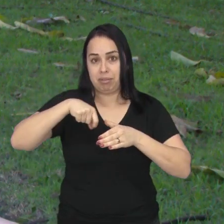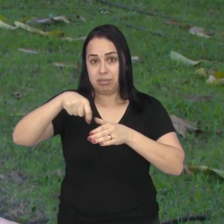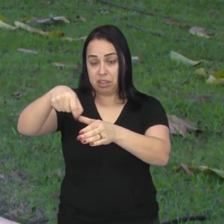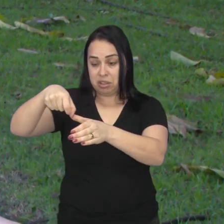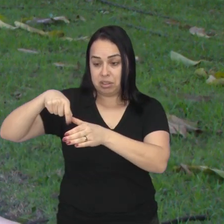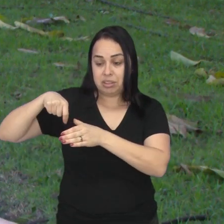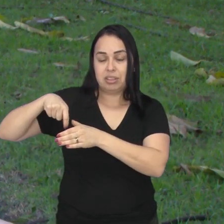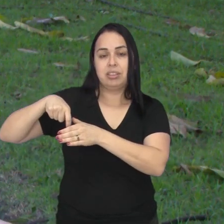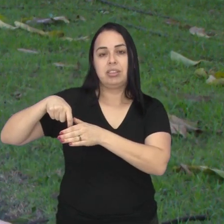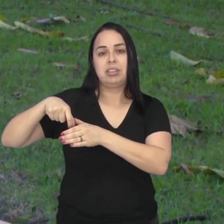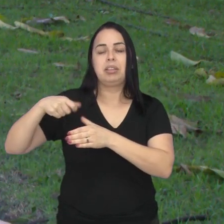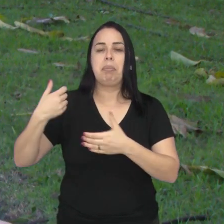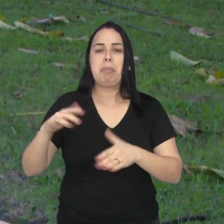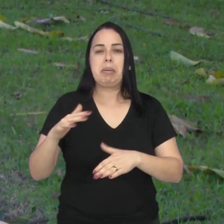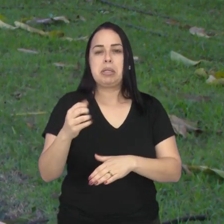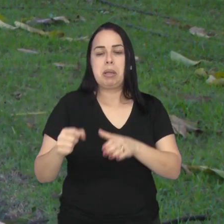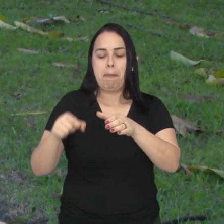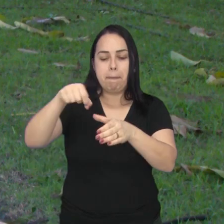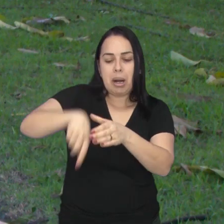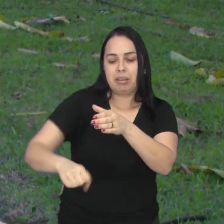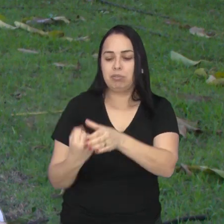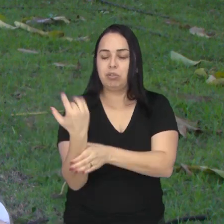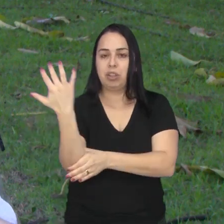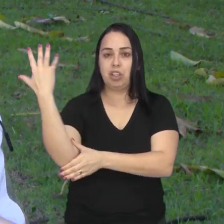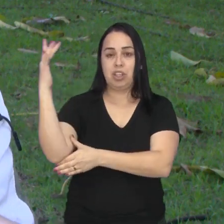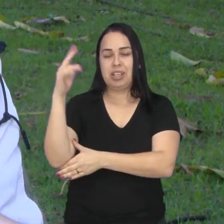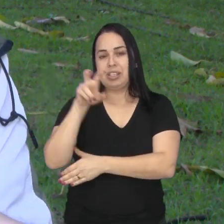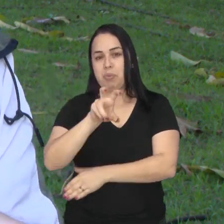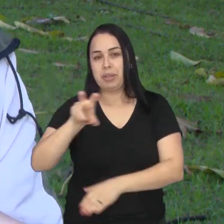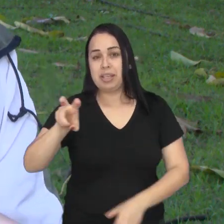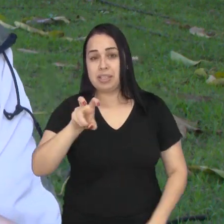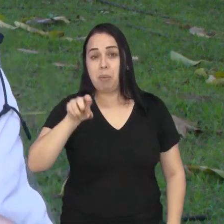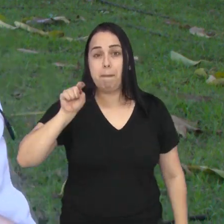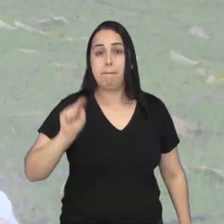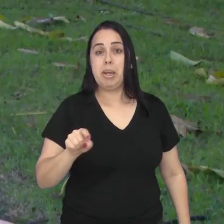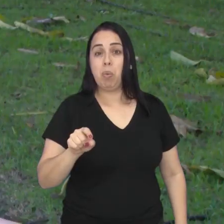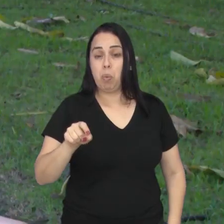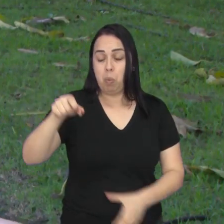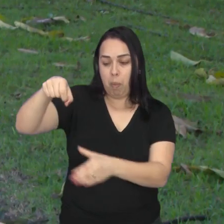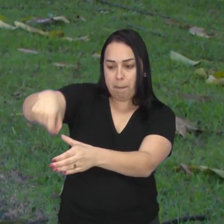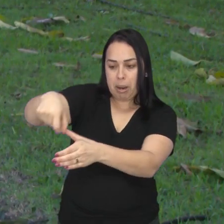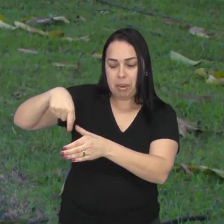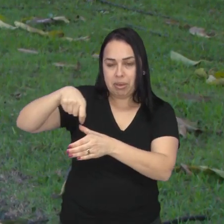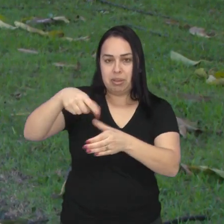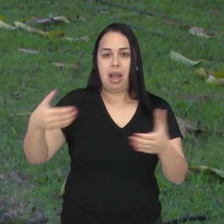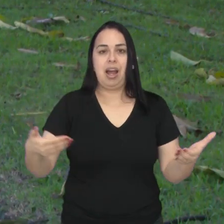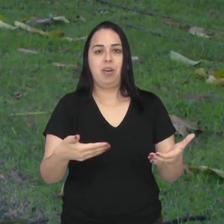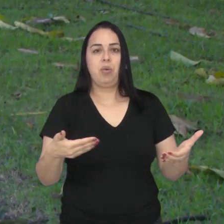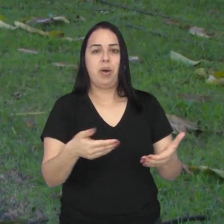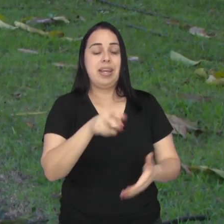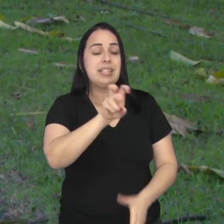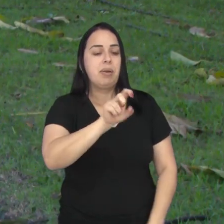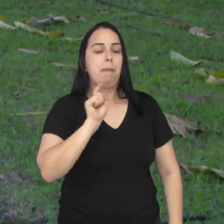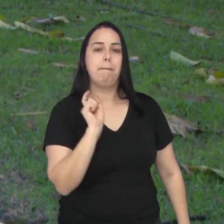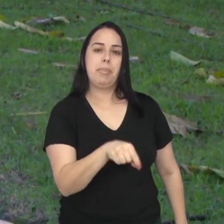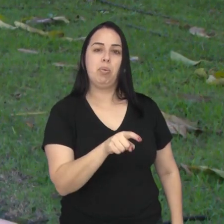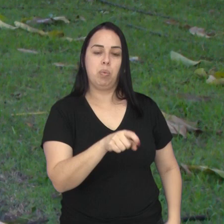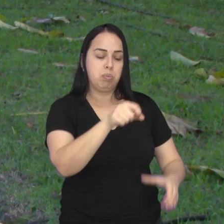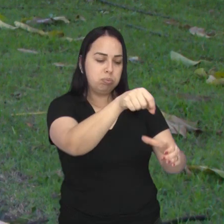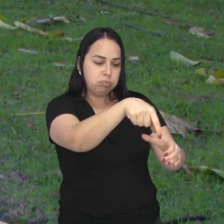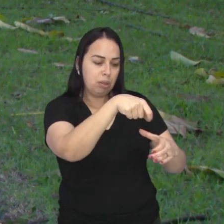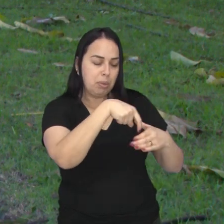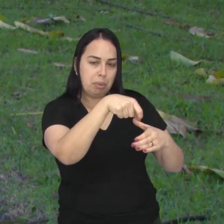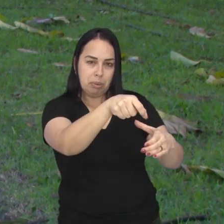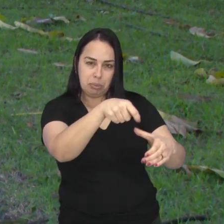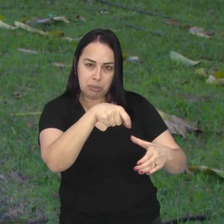Arborização Urbana, que prevê o plantio de 55 mil mudas de árvores. Nós contratamos agora o plantio de